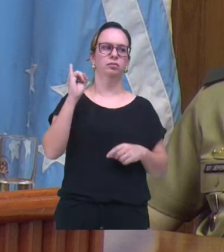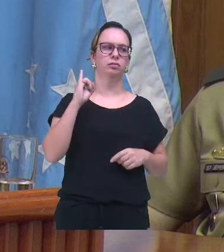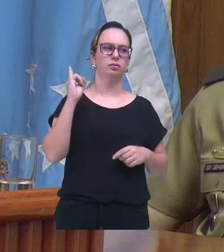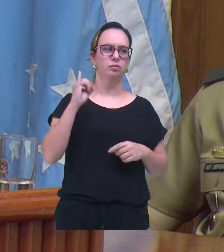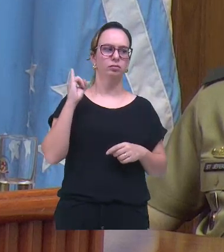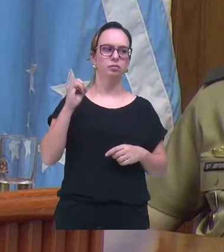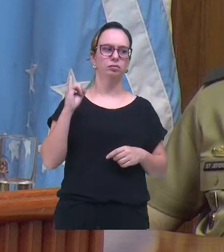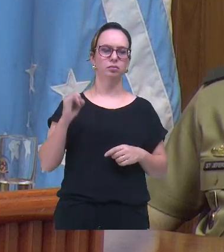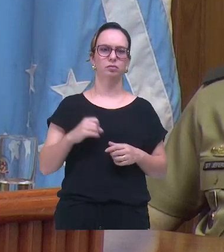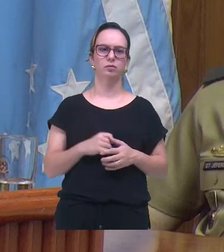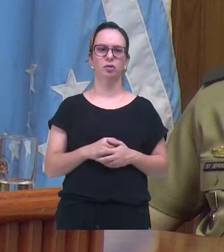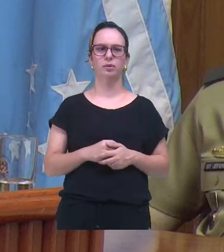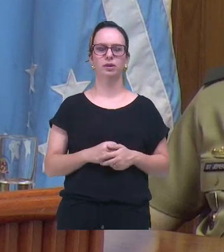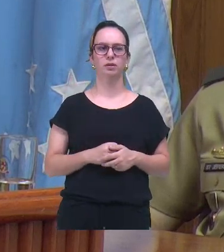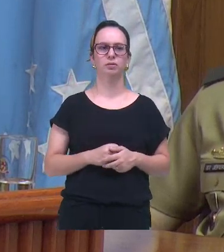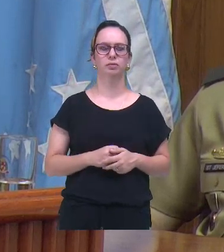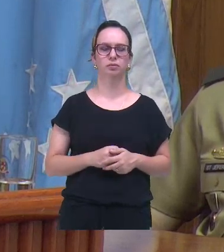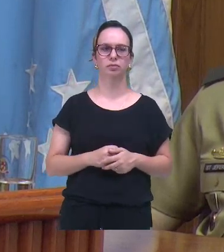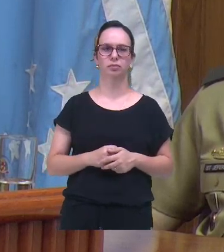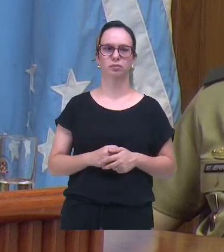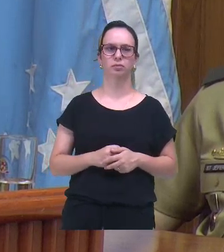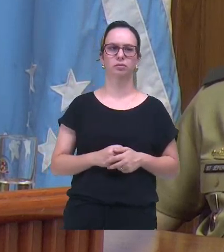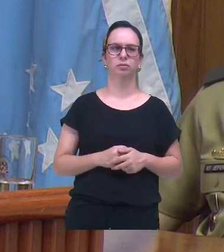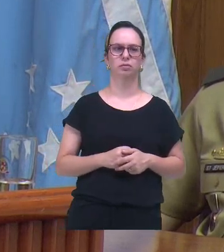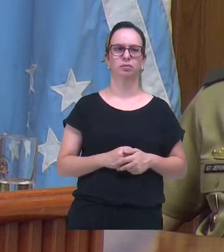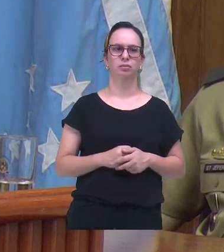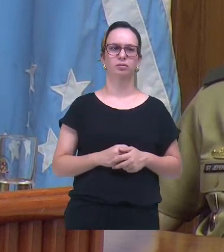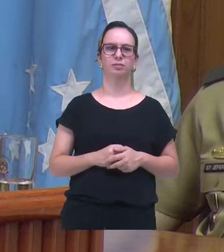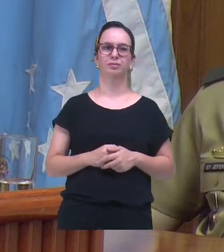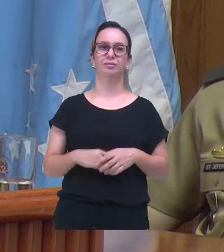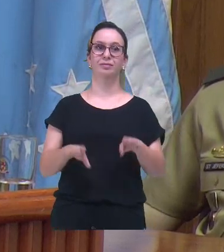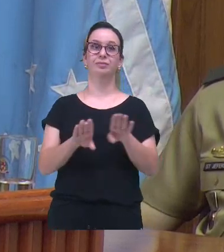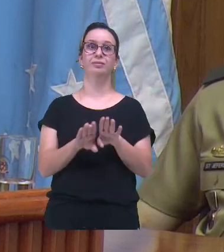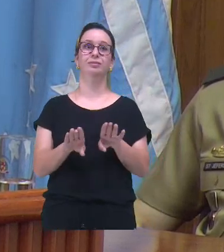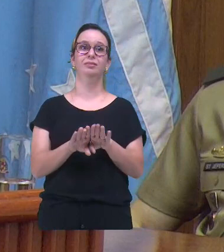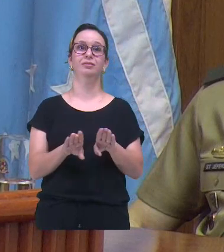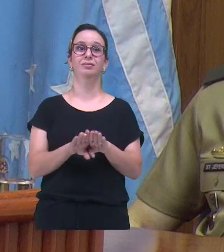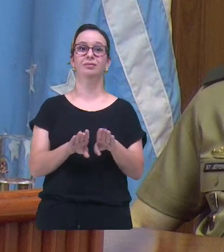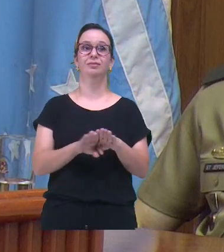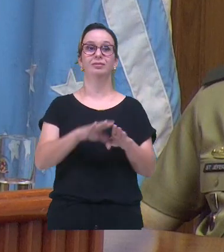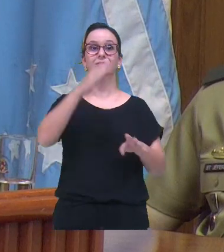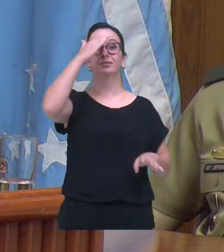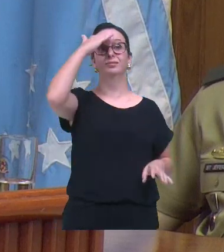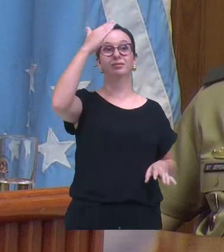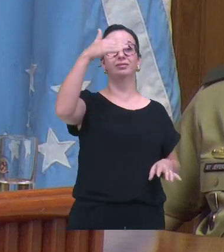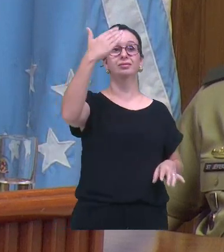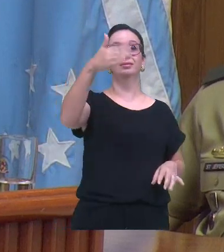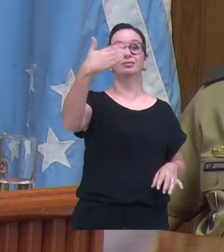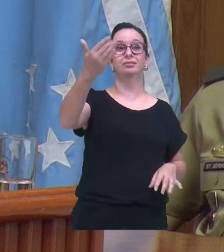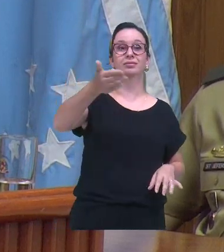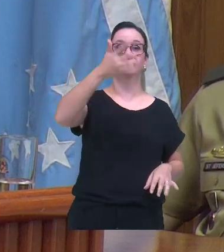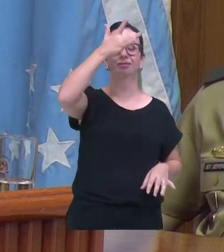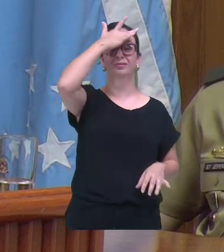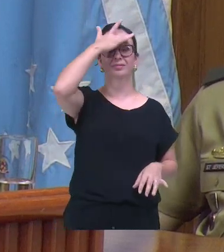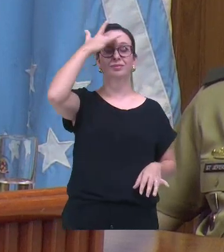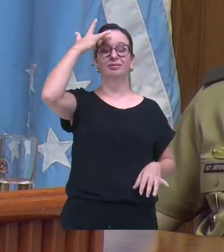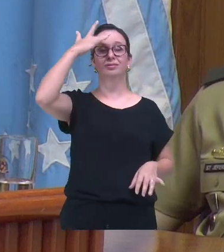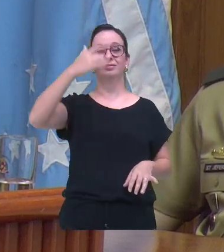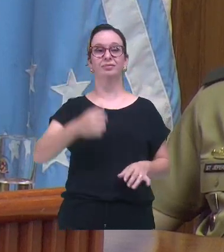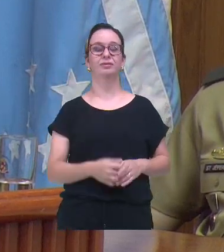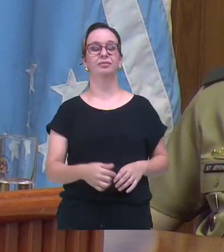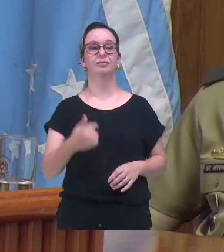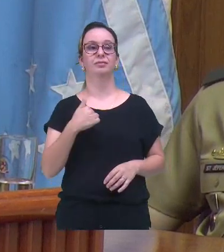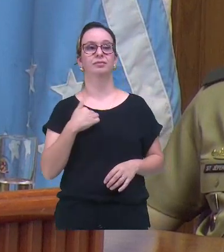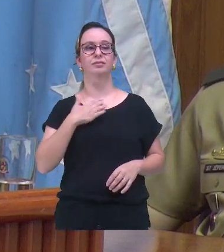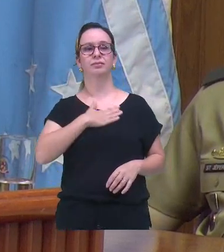cidade. E também homenageamos as pessoas. Eu, particularmente,